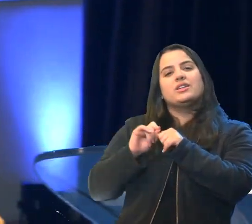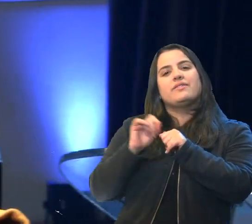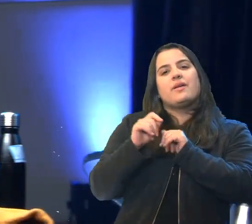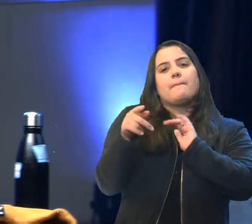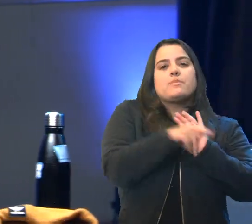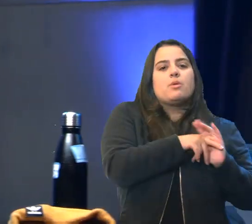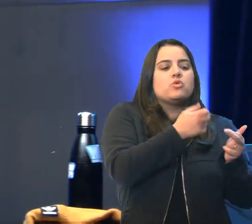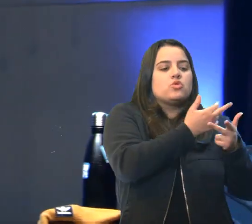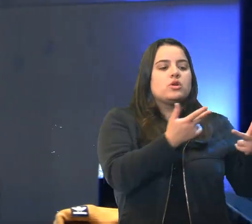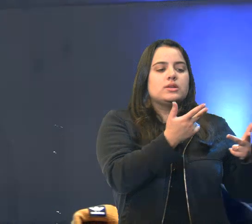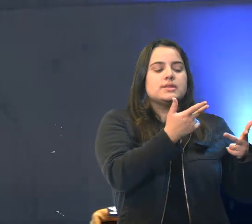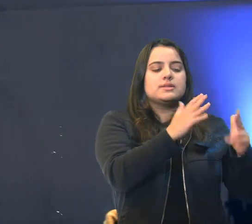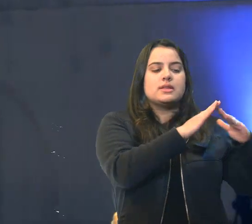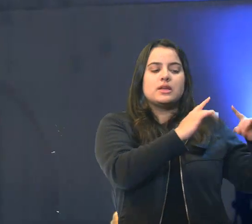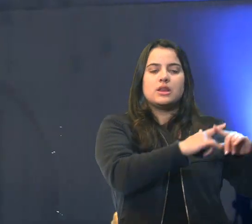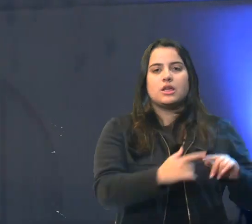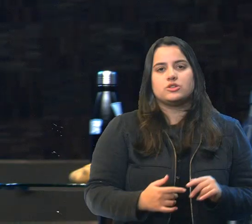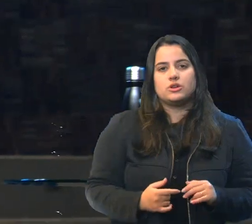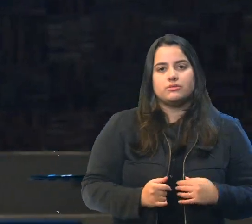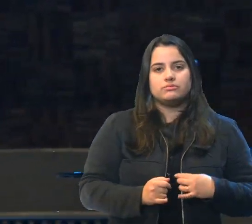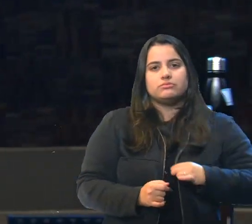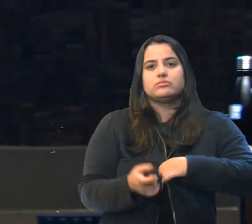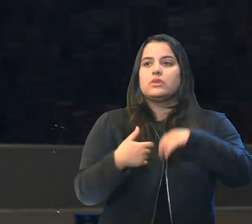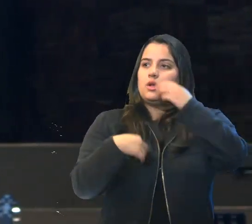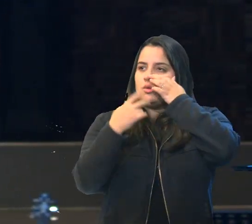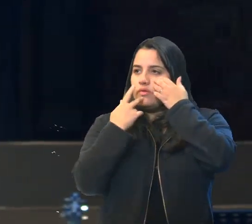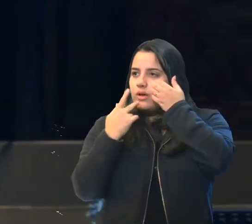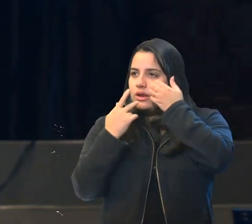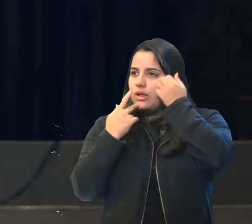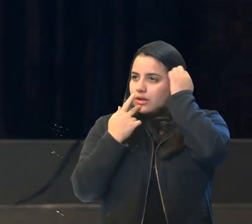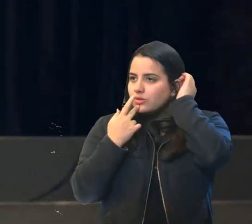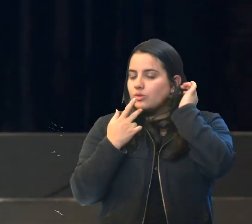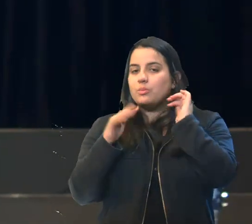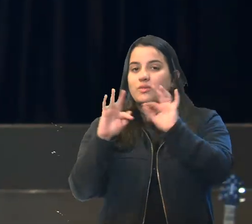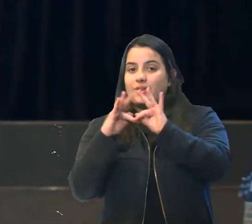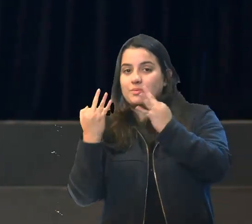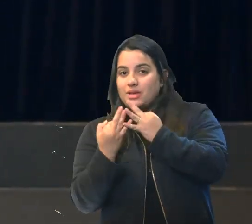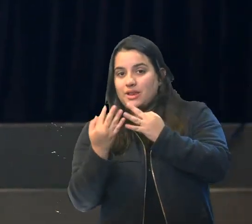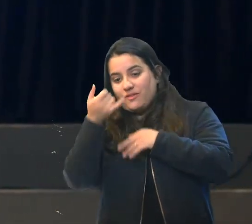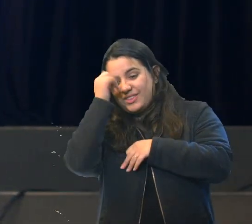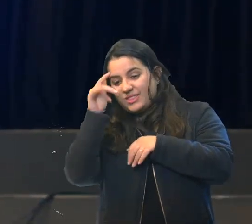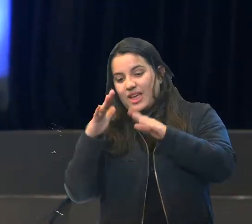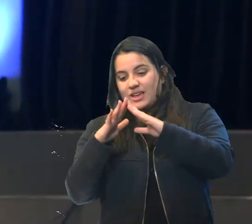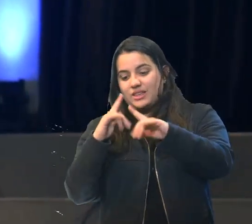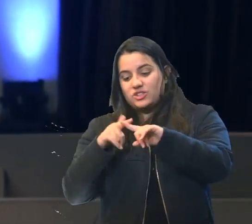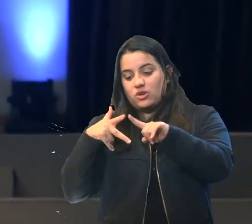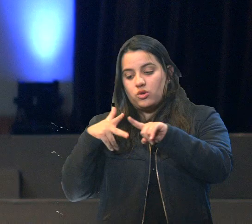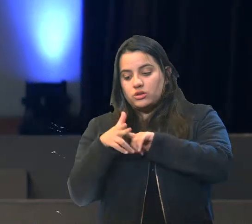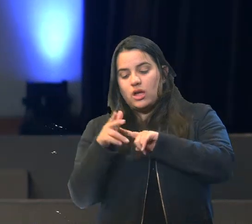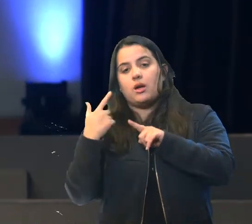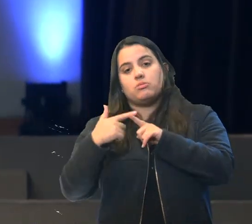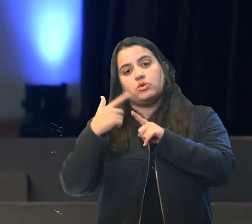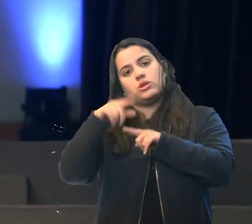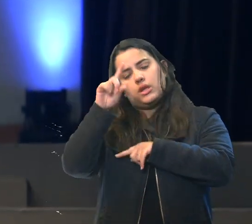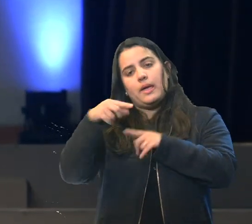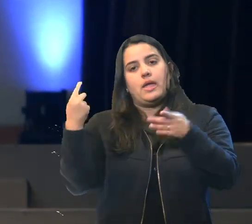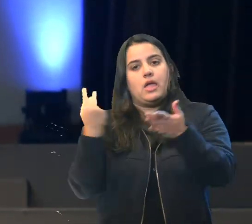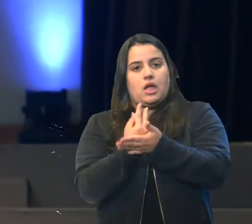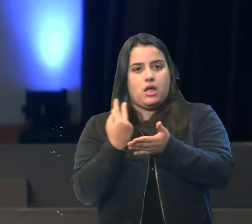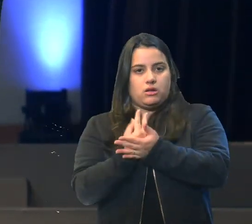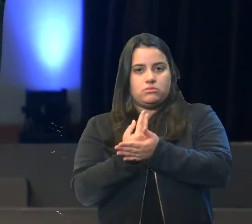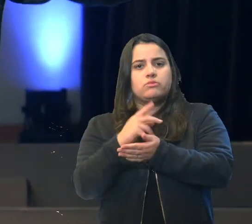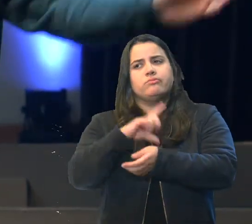igreja. Eu estou falando para os pais não cortarem a igreja, porque isso é errado. Tem muitos castigos melhores do que